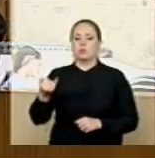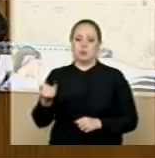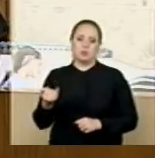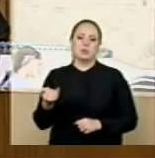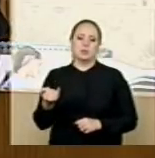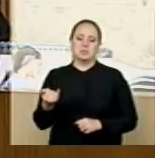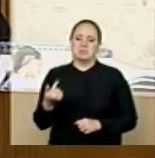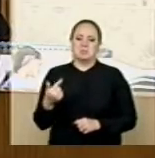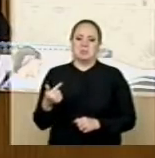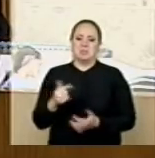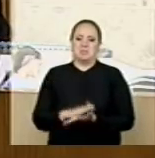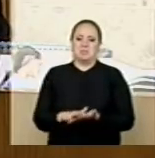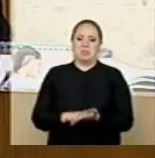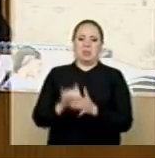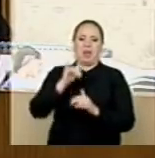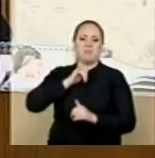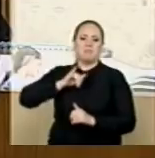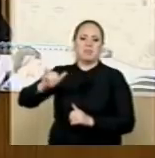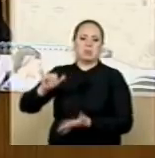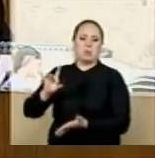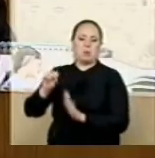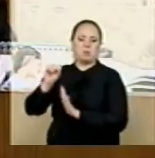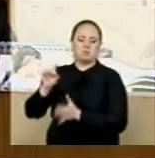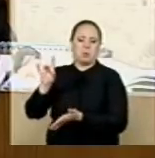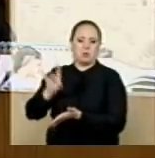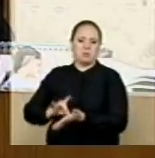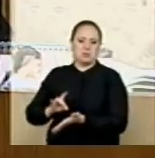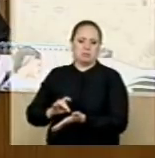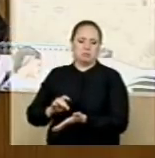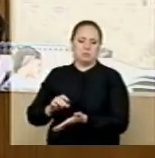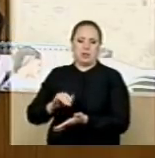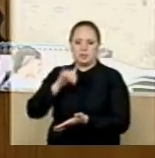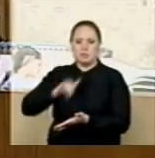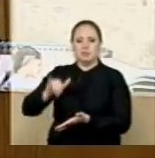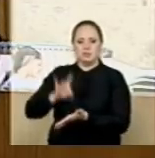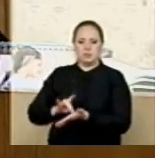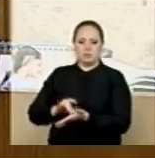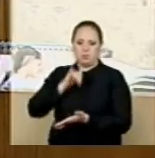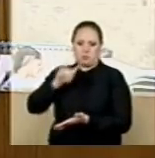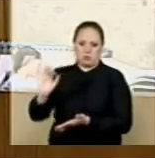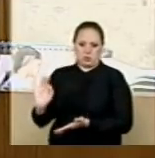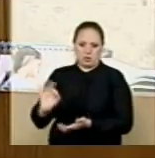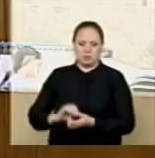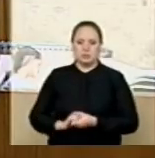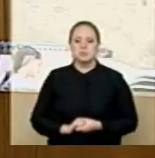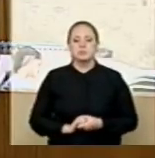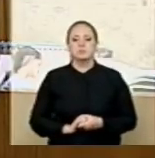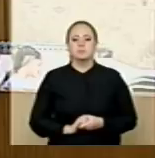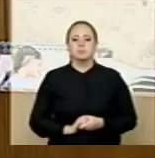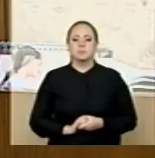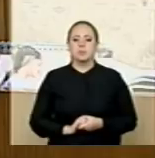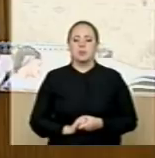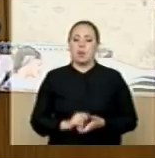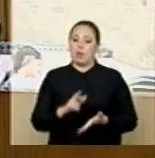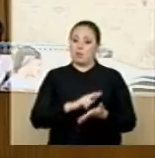sem qualquer comunicação oficial ao tribunal que a emitiu. A resolução da Assembleia Legislativa do Rio